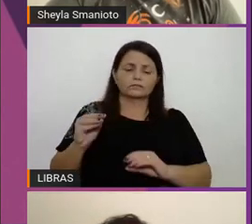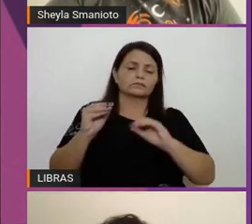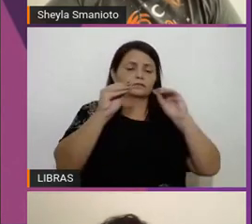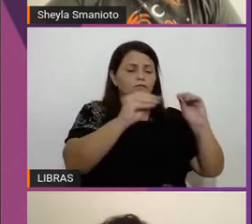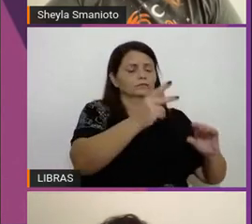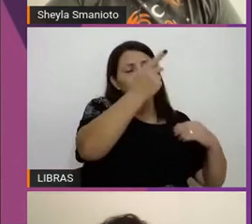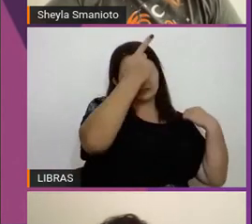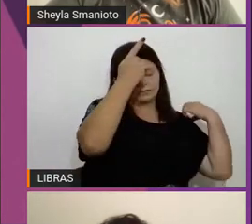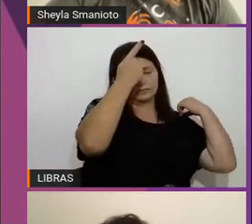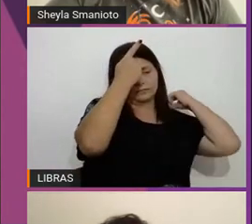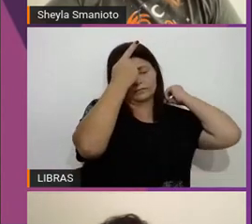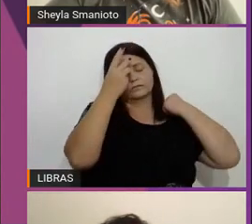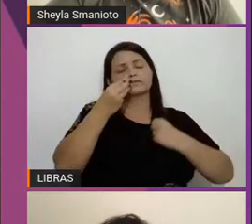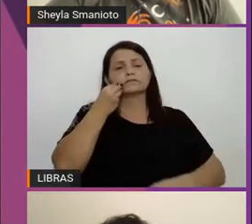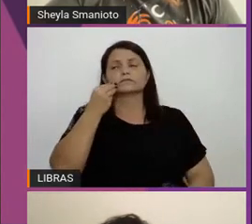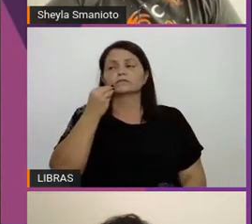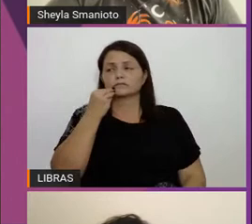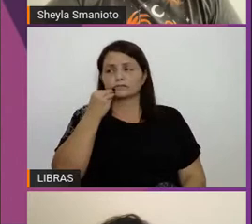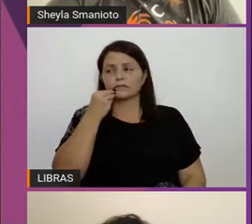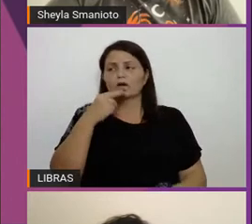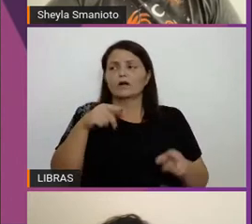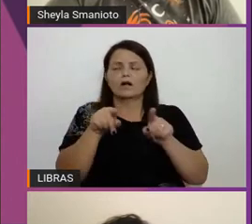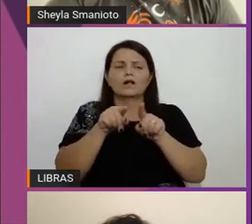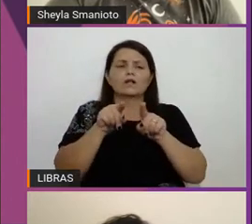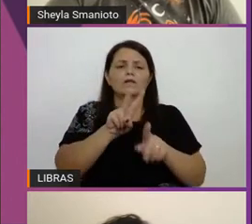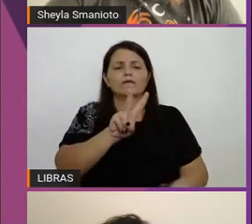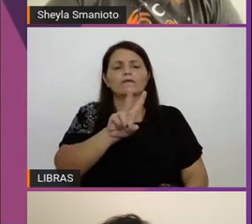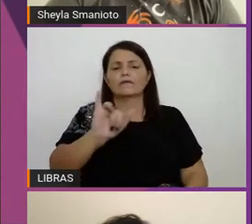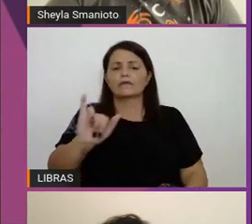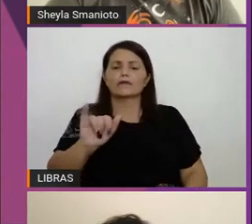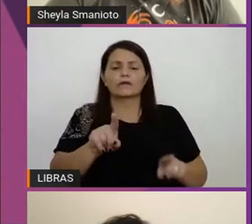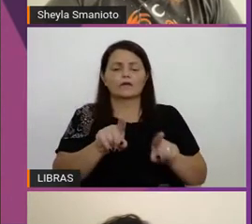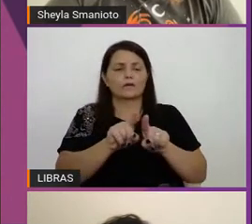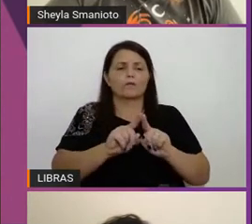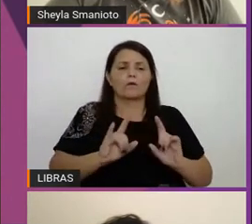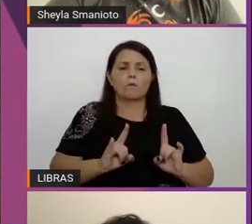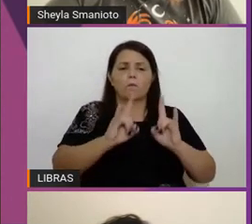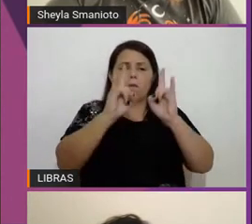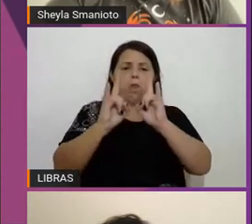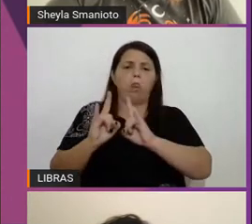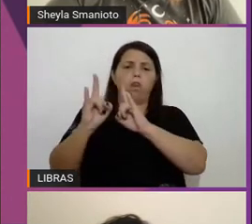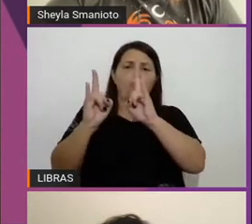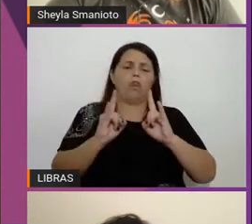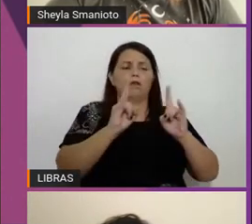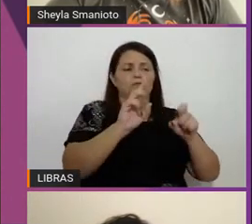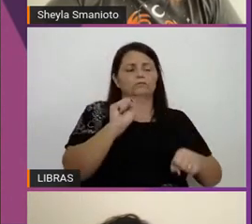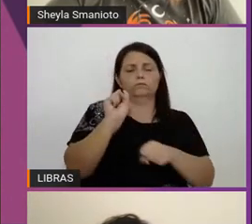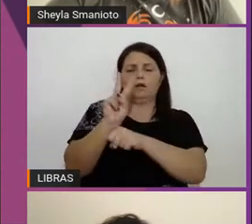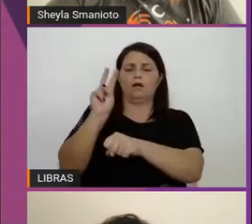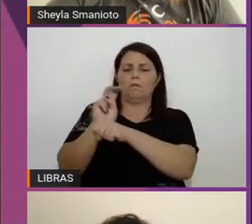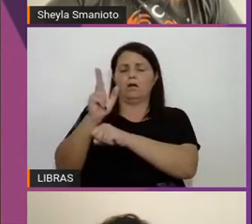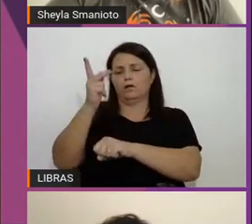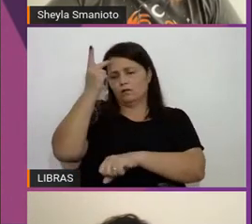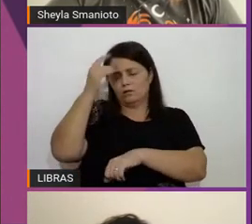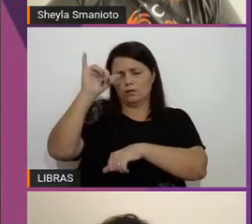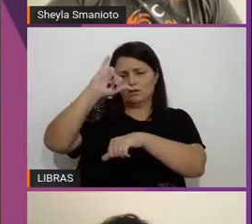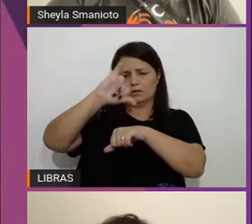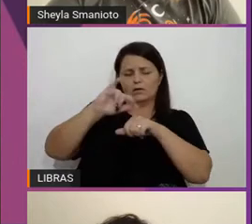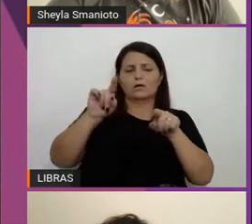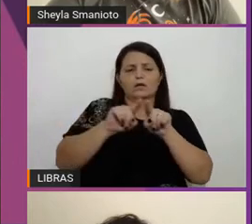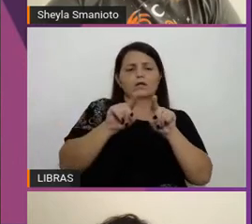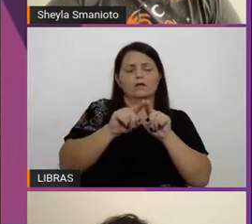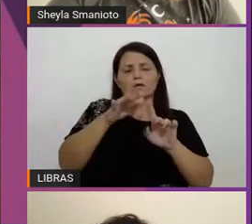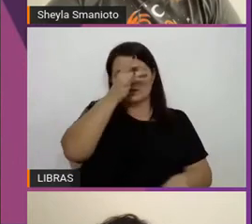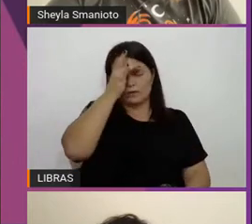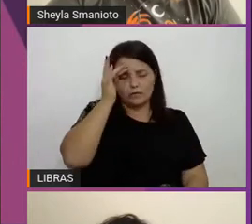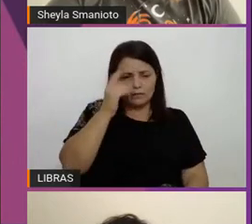São Paulo em busca de oportunidades e vai morar no prédio ocupado no centro da cidade onde Abraça a causa dos